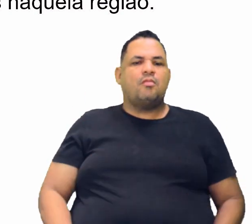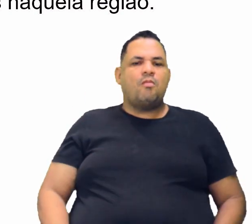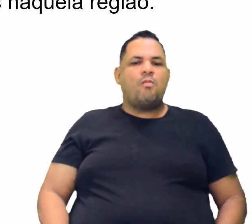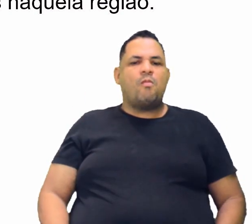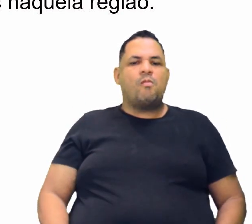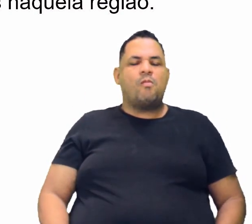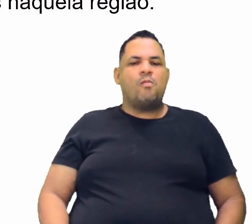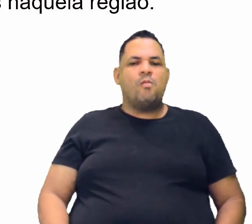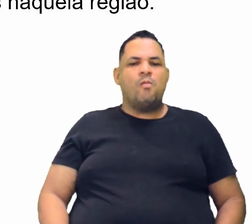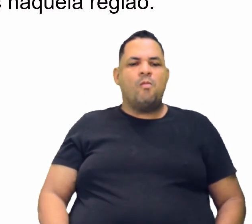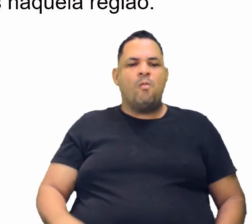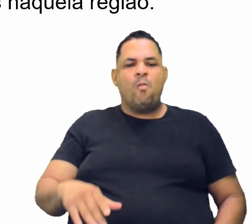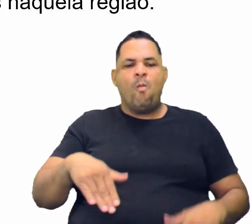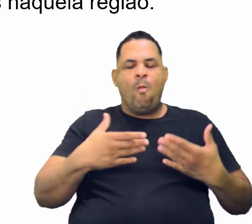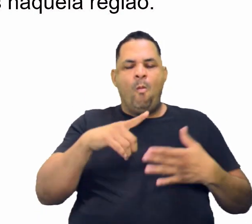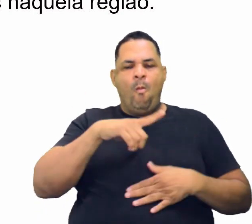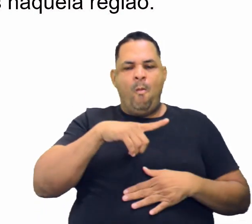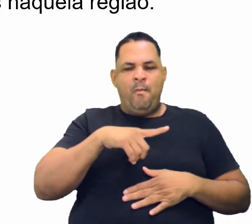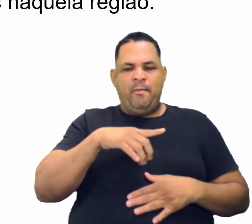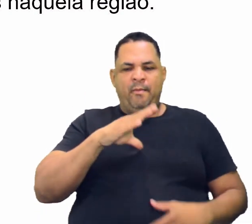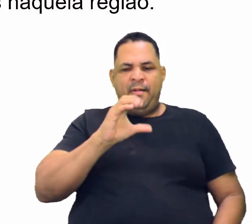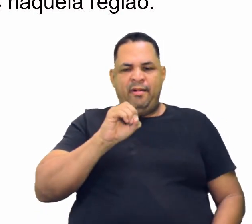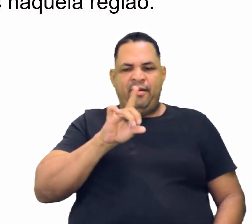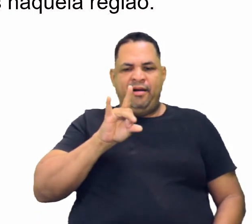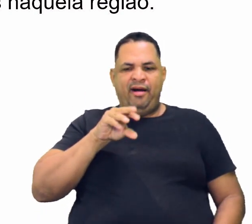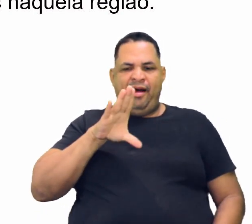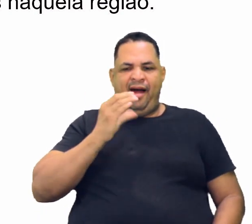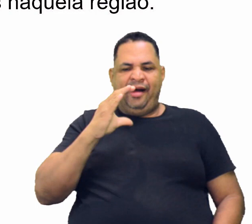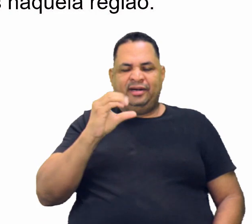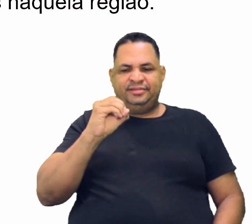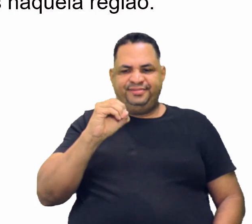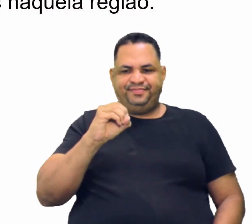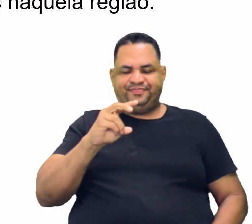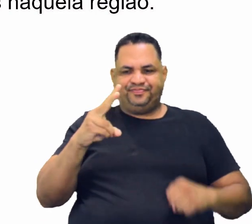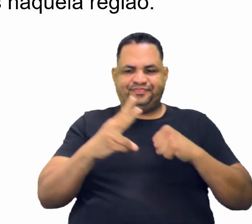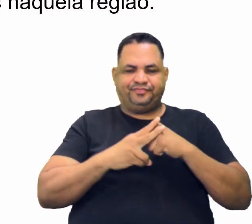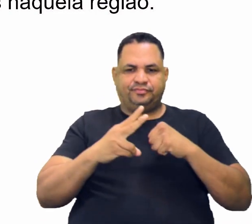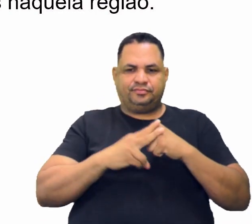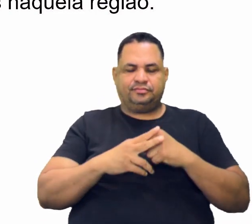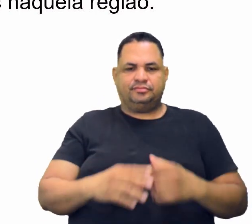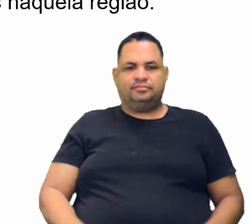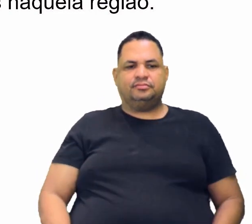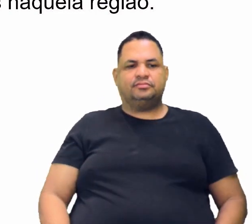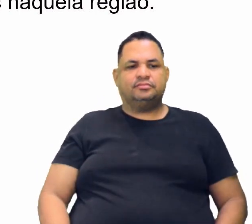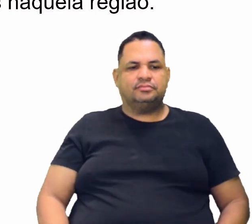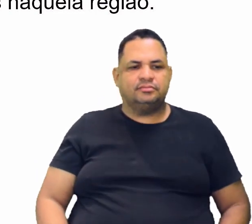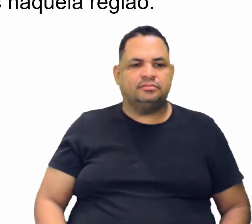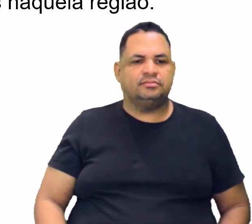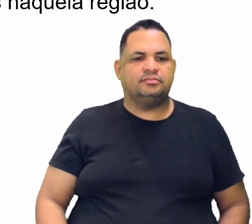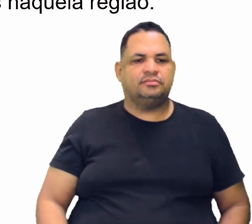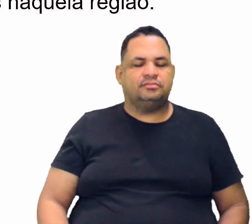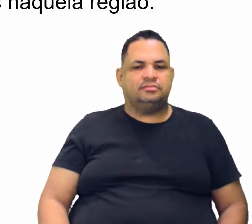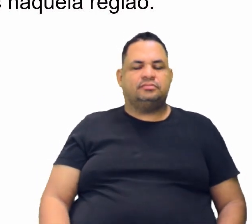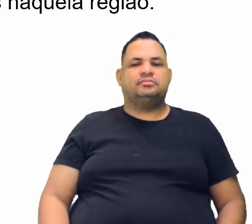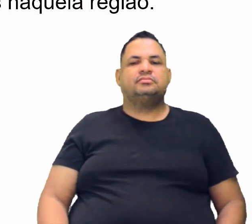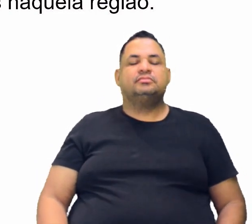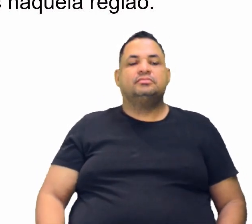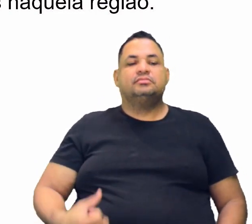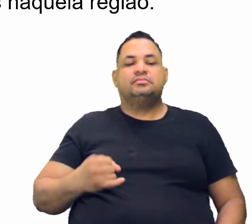com a locução verbal. Tá certo? Se tiver o existir, ó, vai ter flexão. Mas se aparecer o